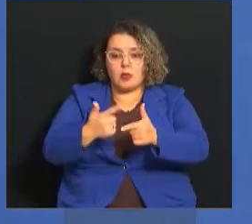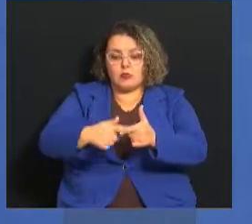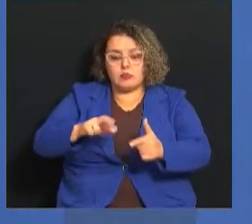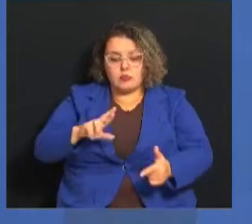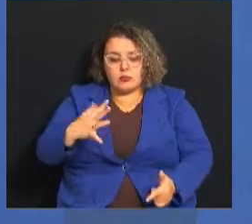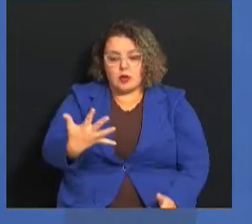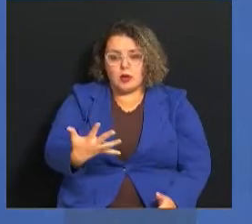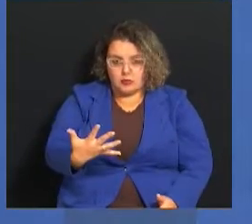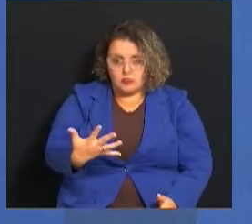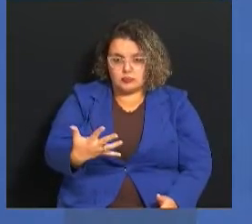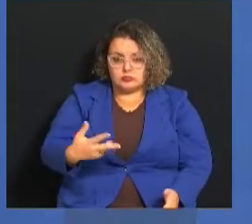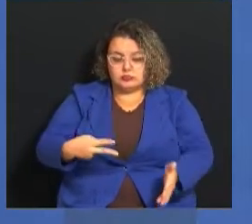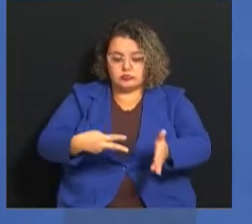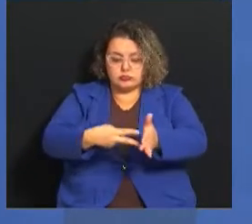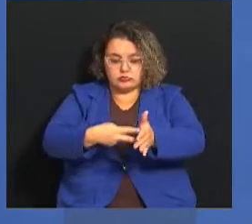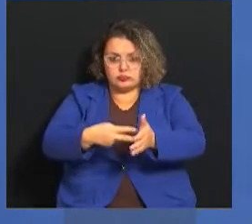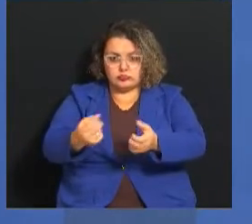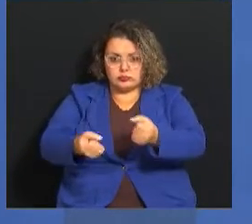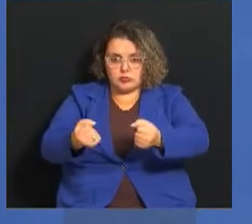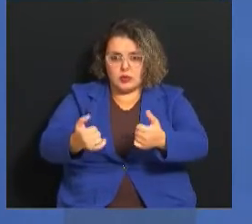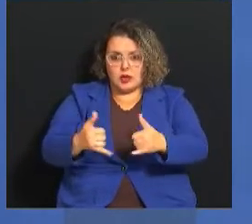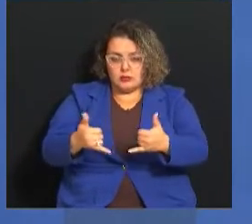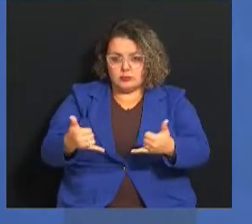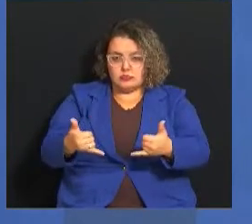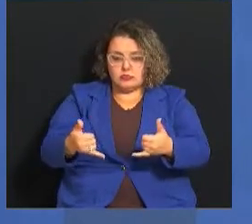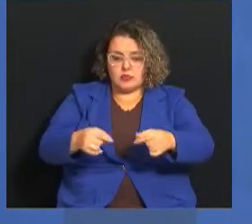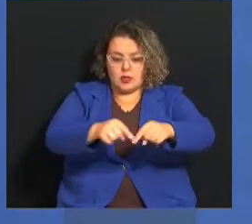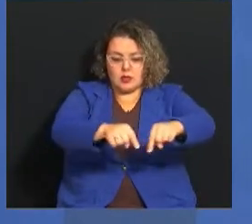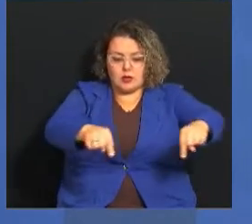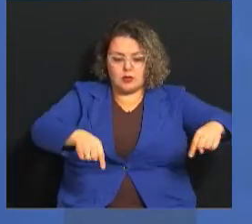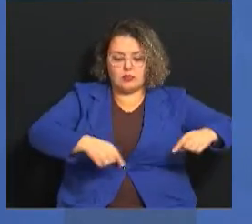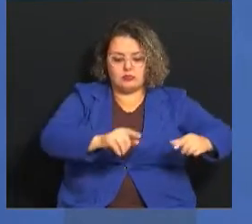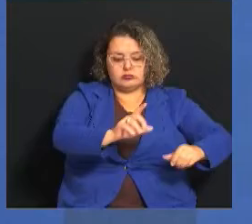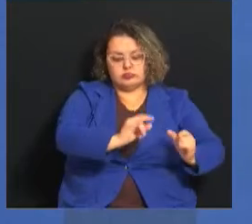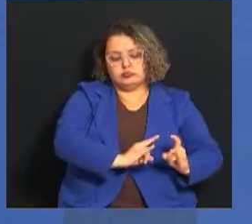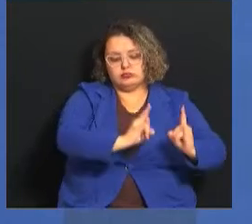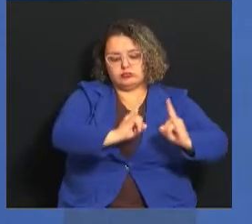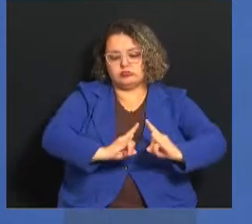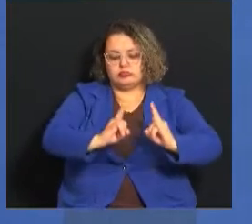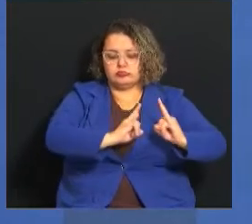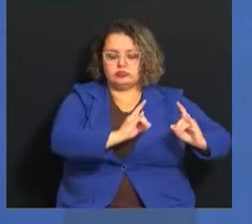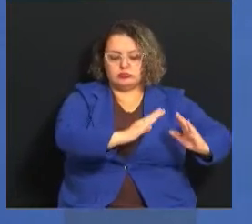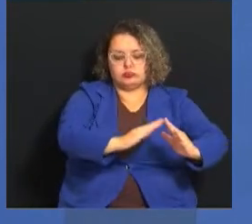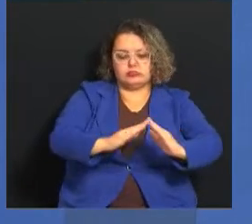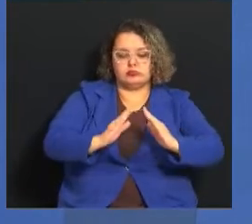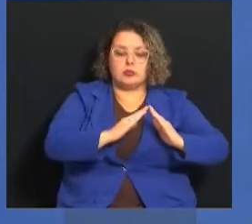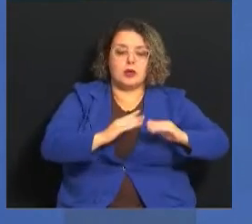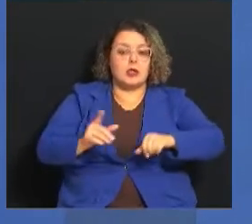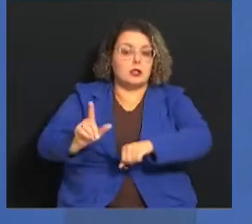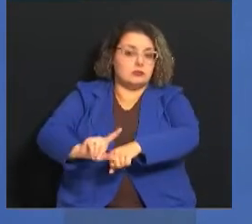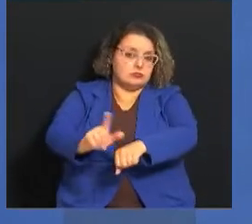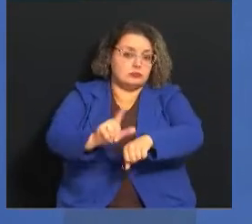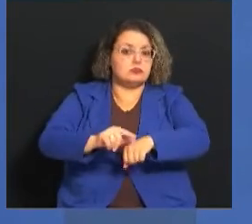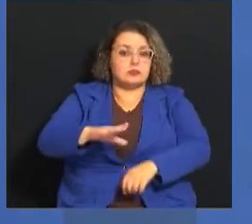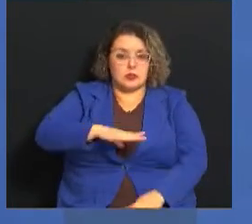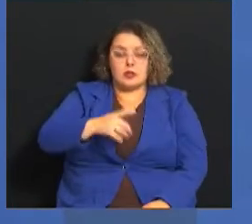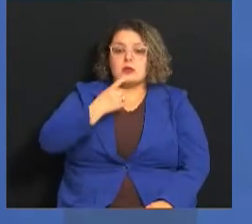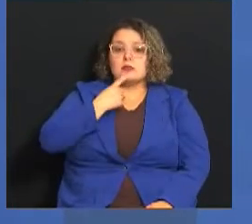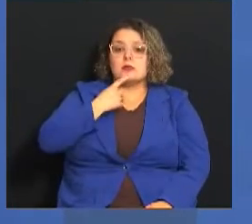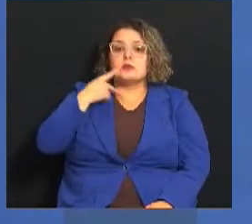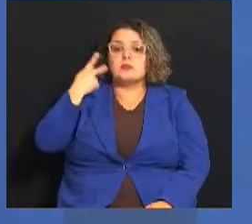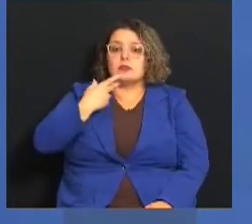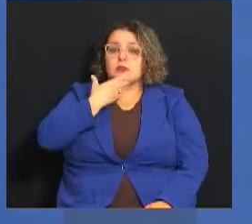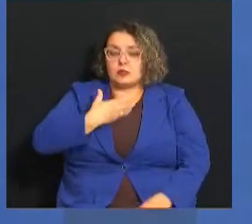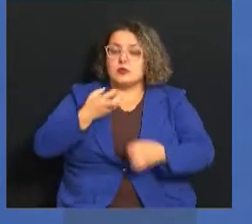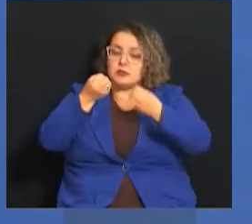veículos elétricos em projetos de condomínios residenciais e comerciais aqui em Campinas. E o vereador